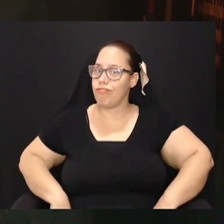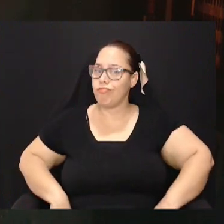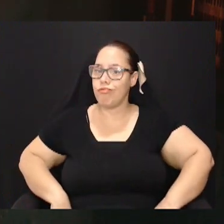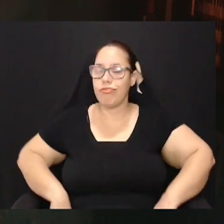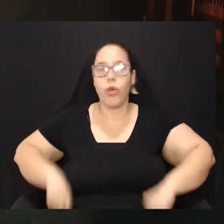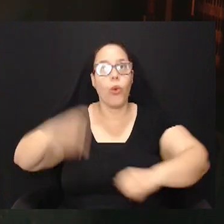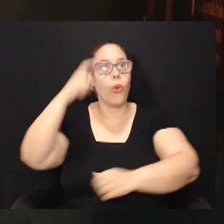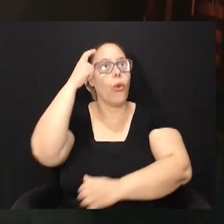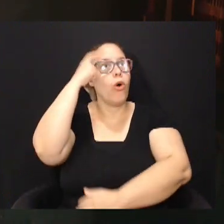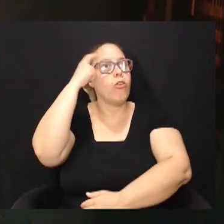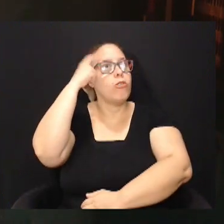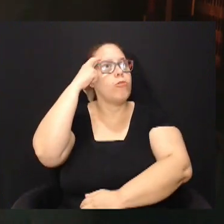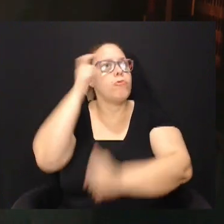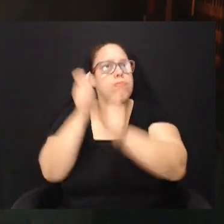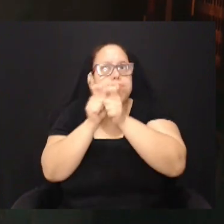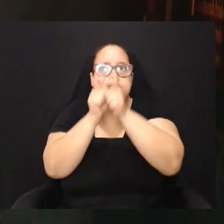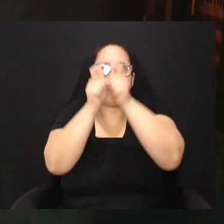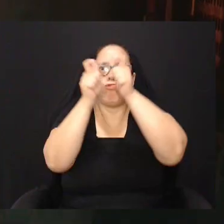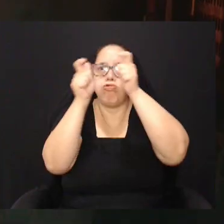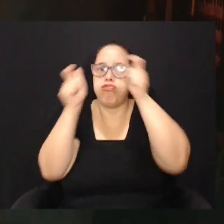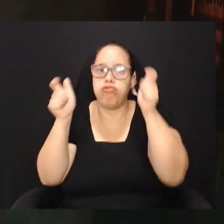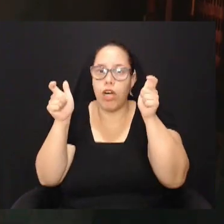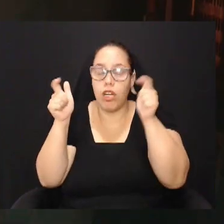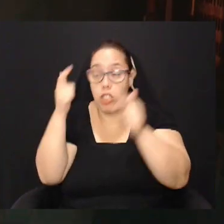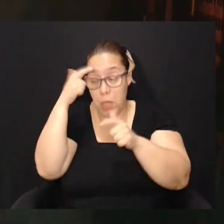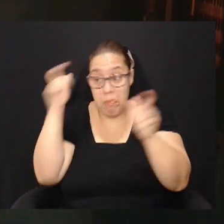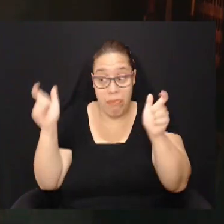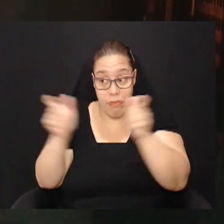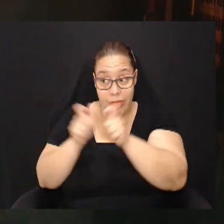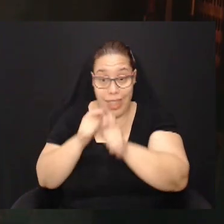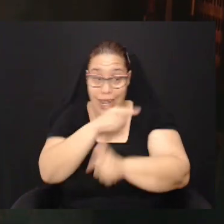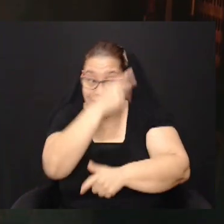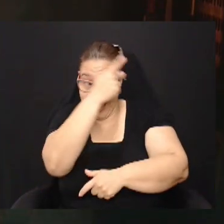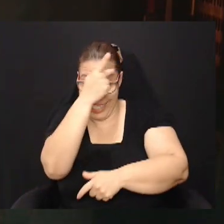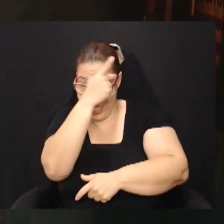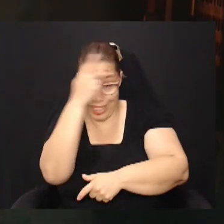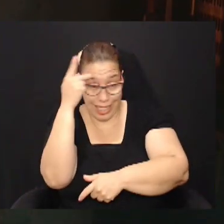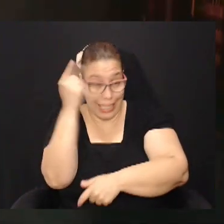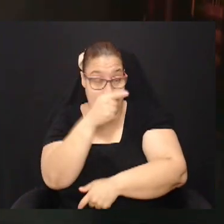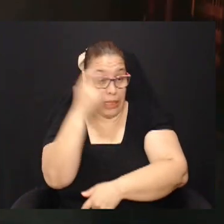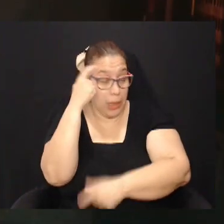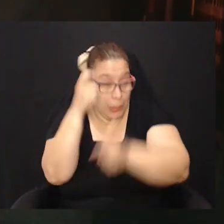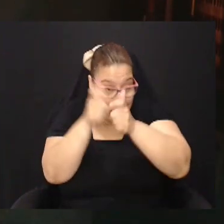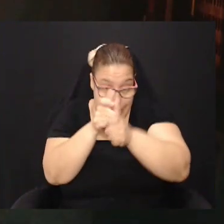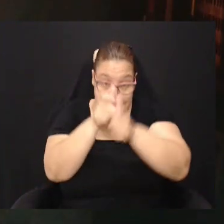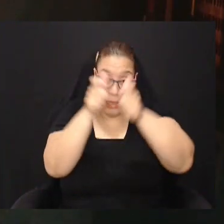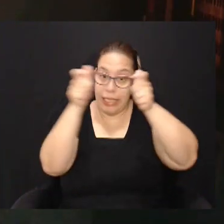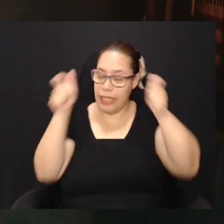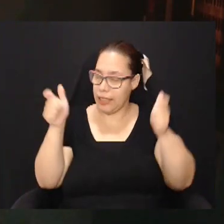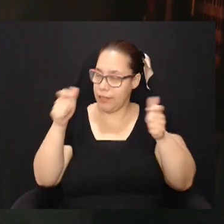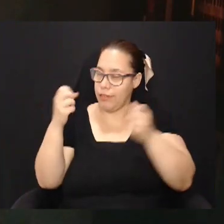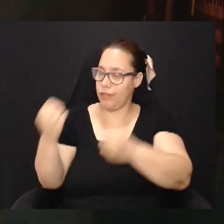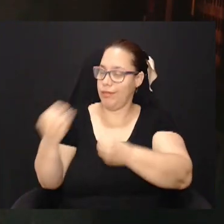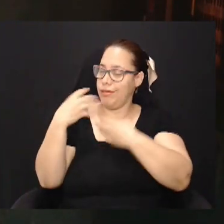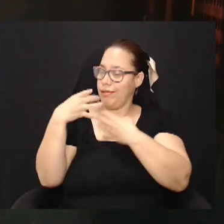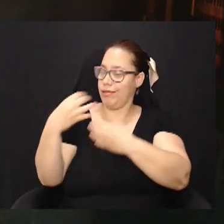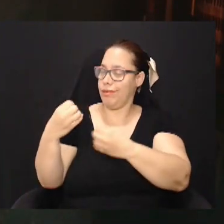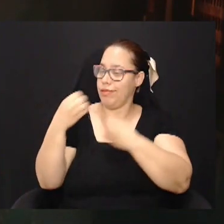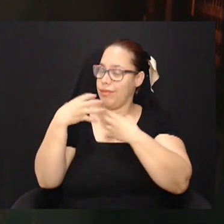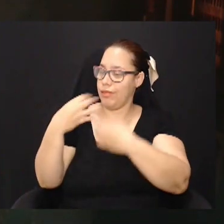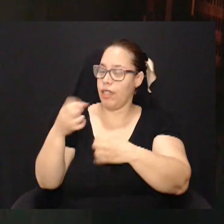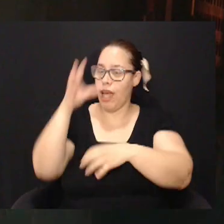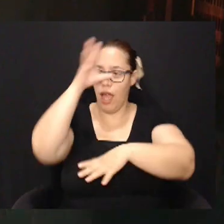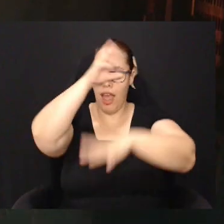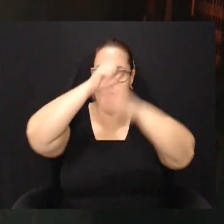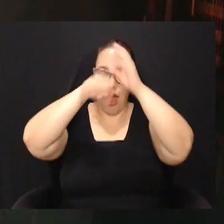macro, né, a gente pensa micro, elas pensam macro e nos ensinam a gente aprende todos os dias, na